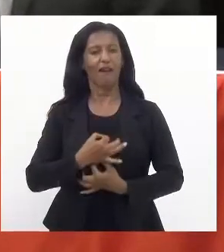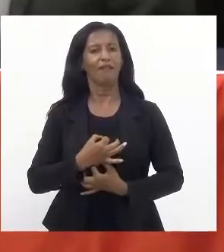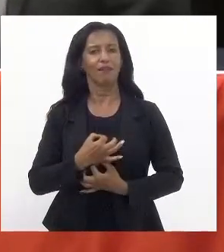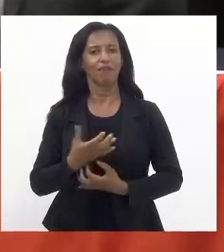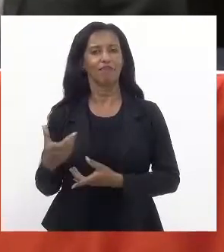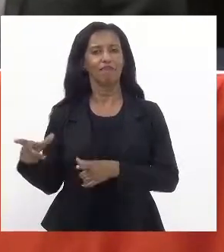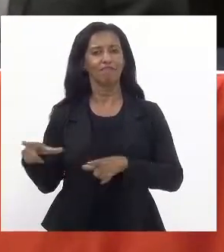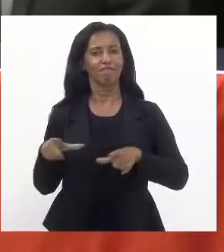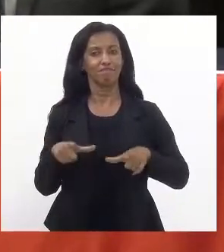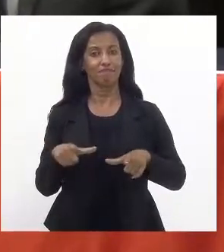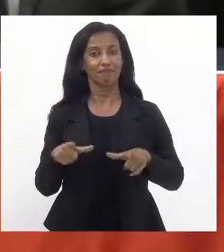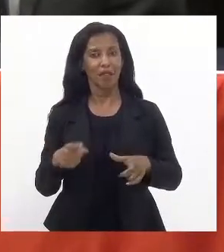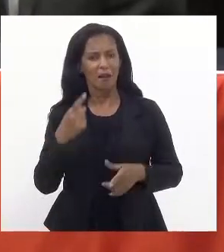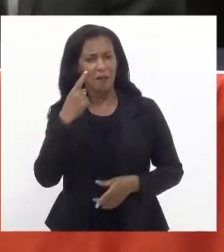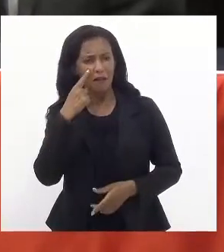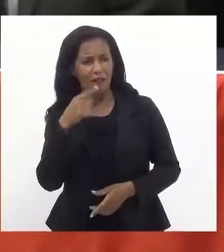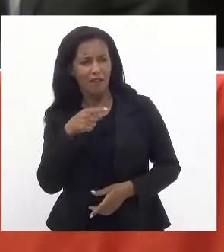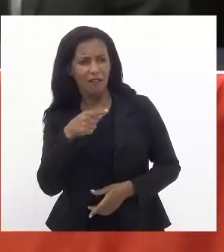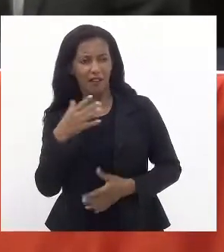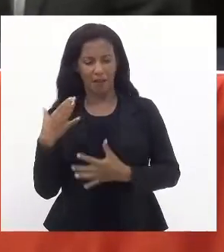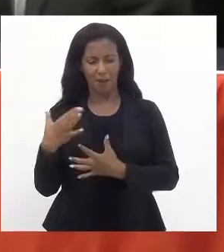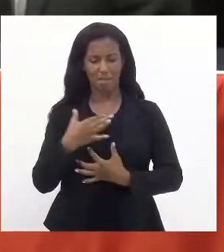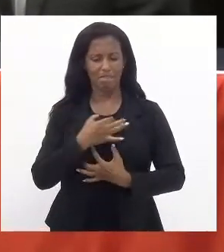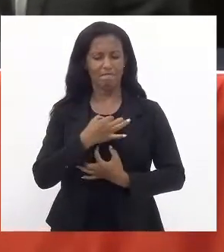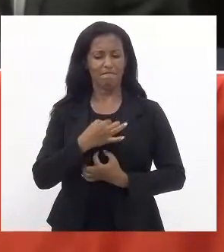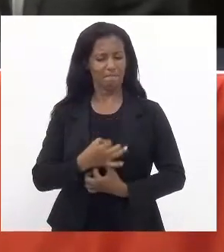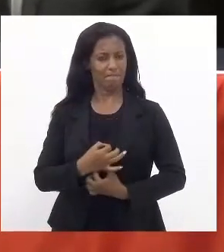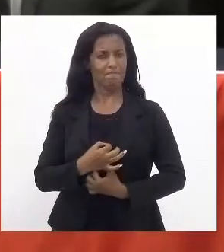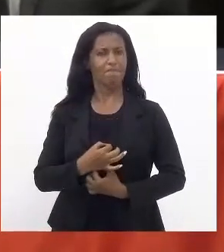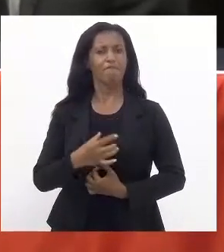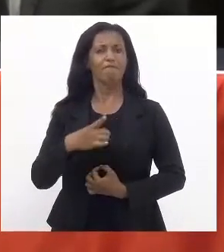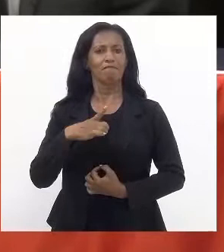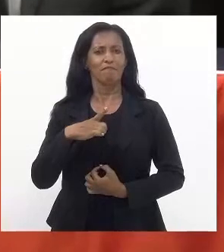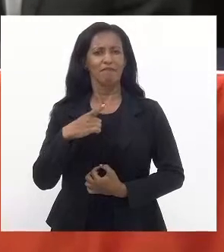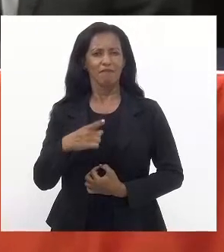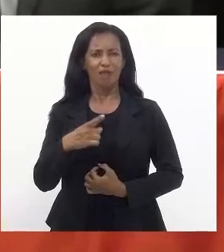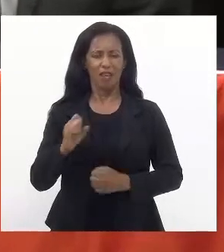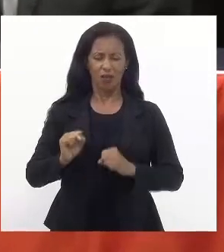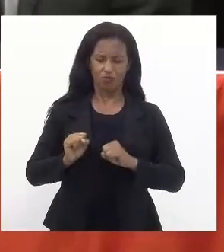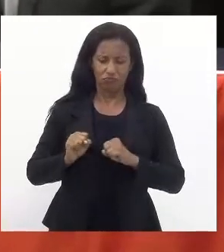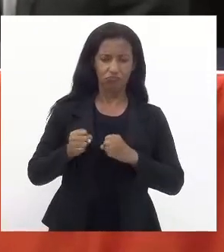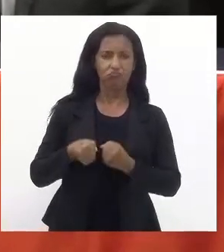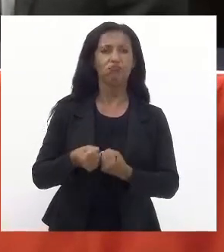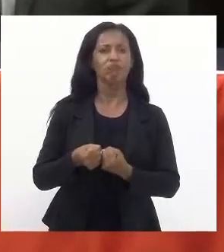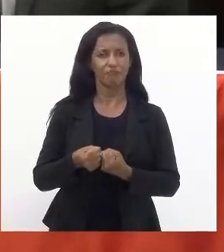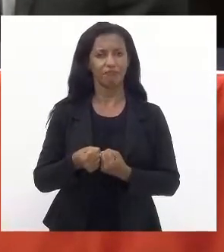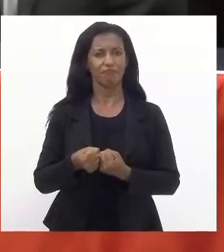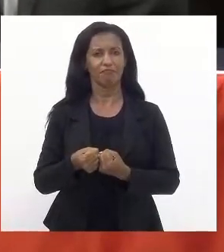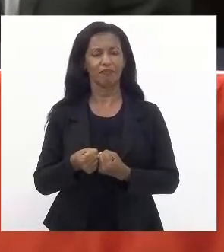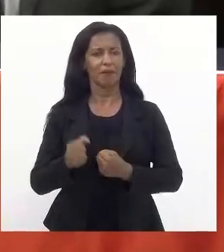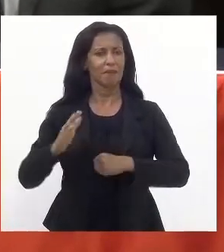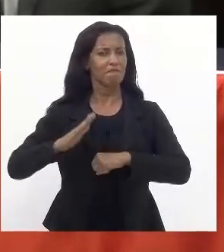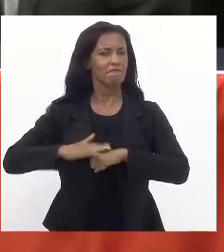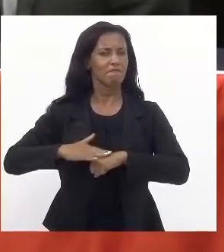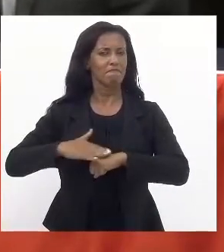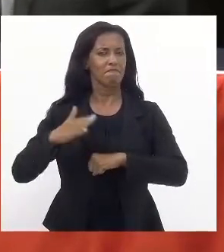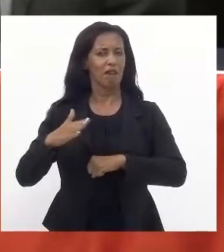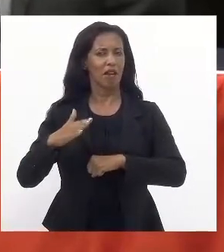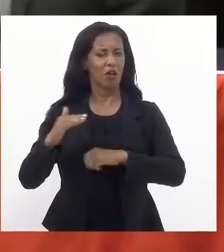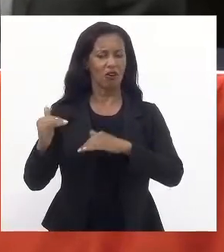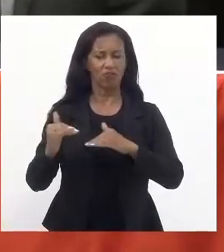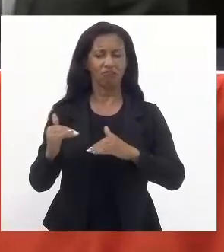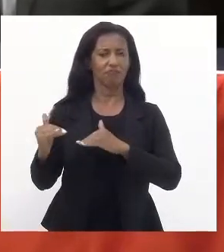Tiradentes. Mas verifico que a medalha Tiradentes tem uma densidade maior de